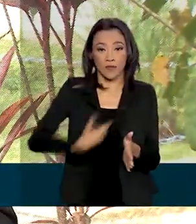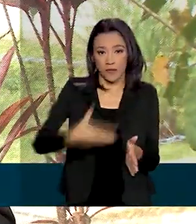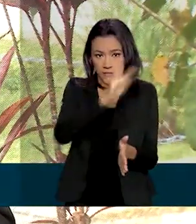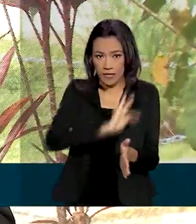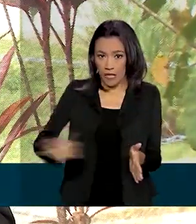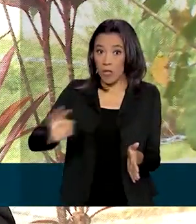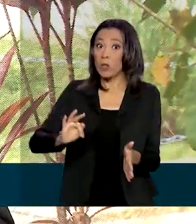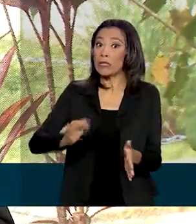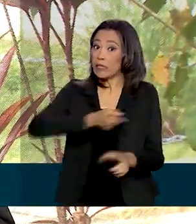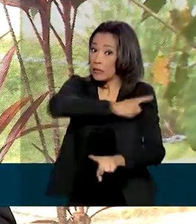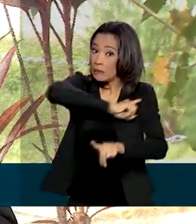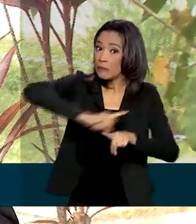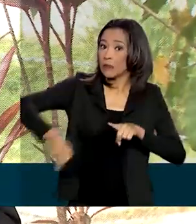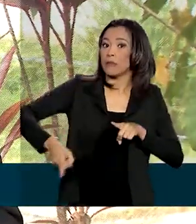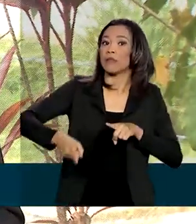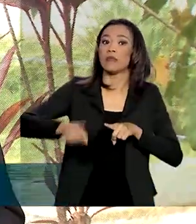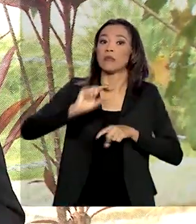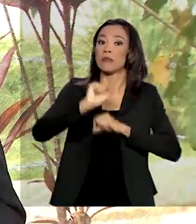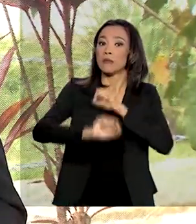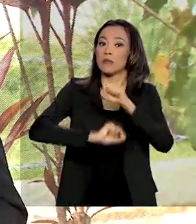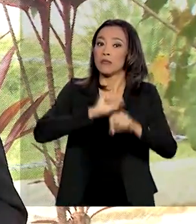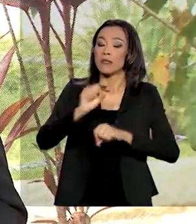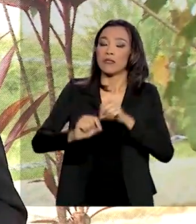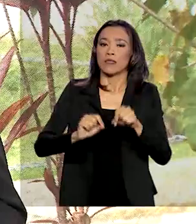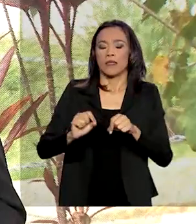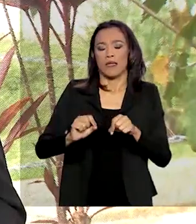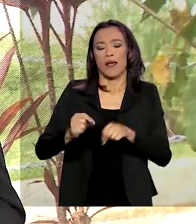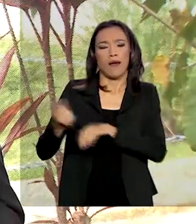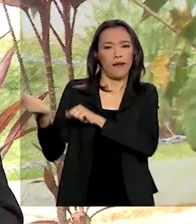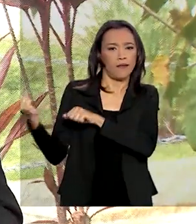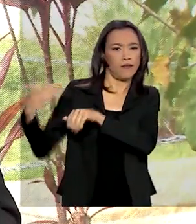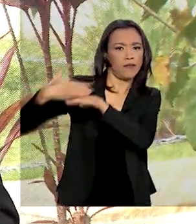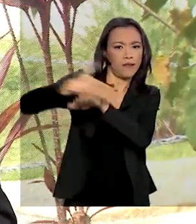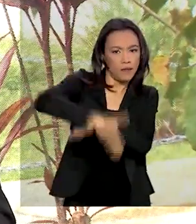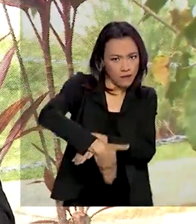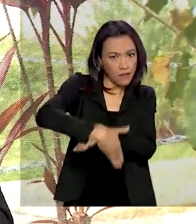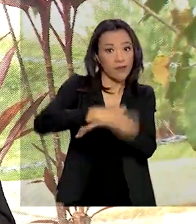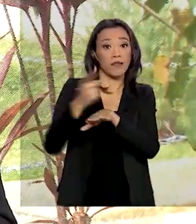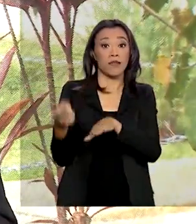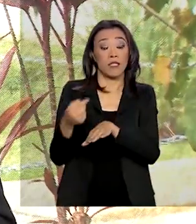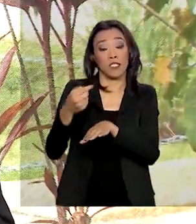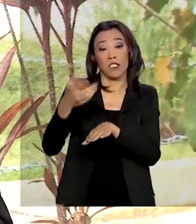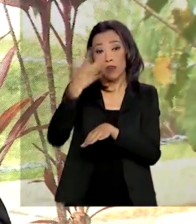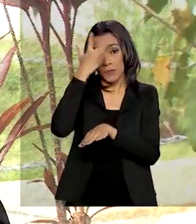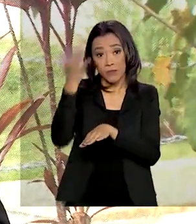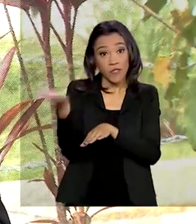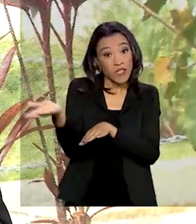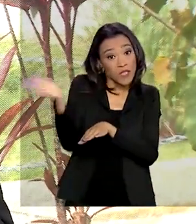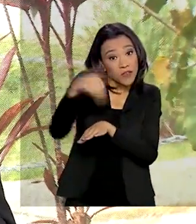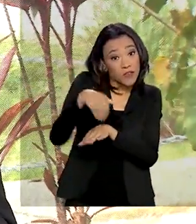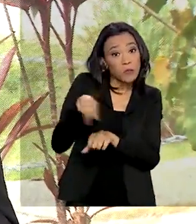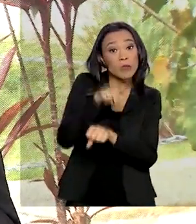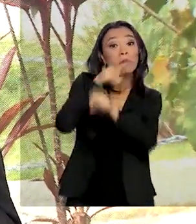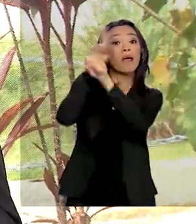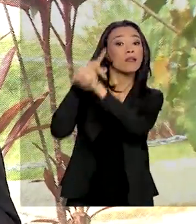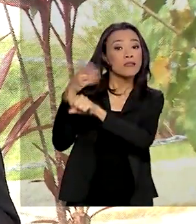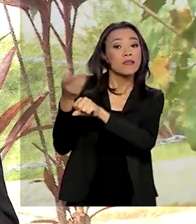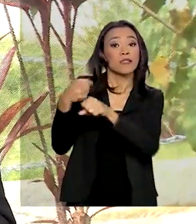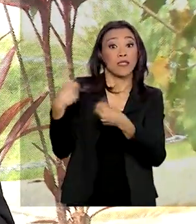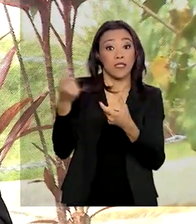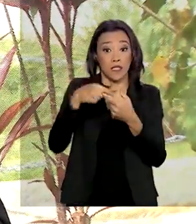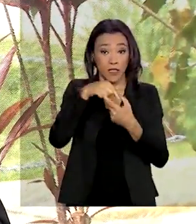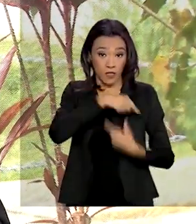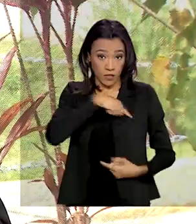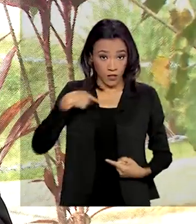restrição da entrada de estrangeiros no Brasil por aeroportos vindos dos seguintes países. China,